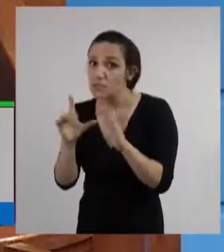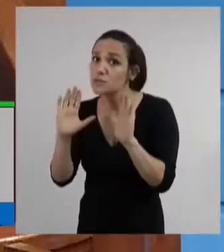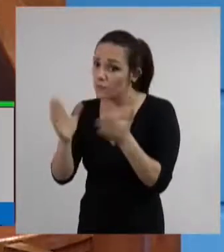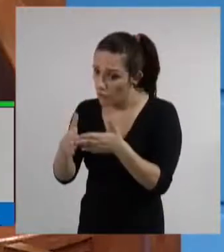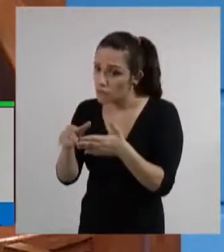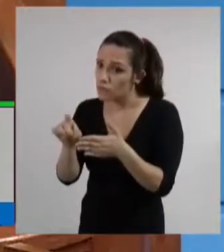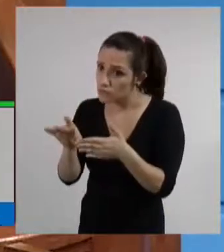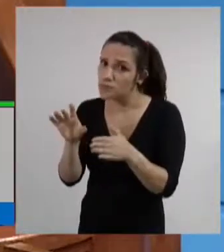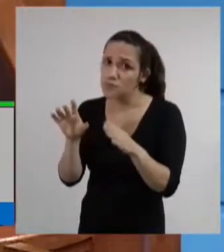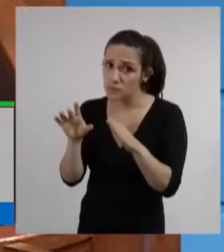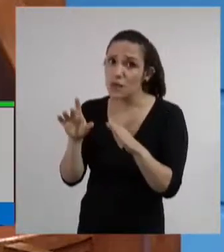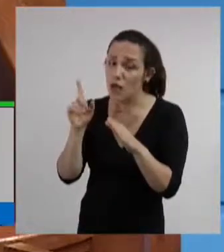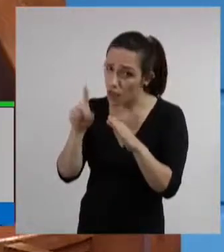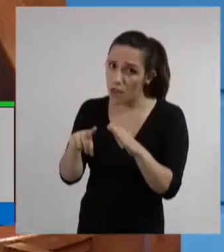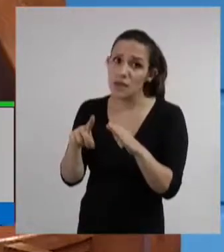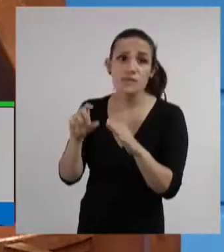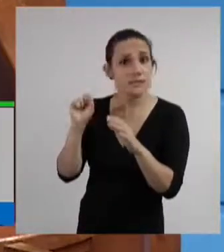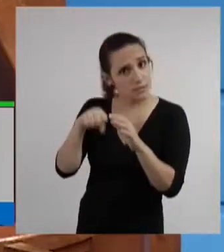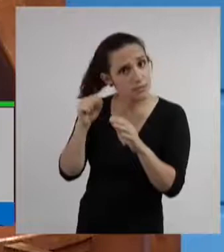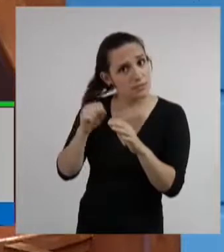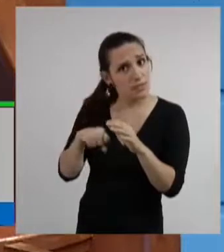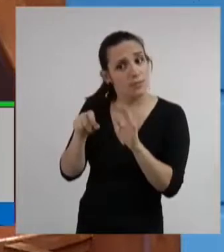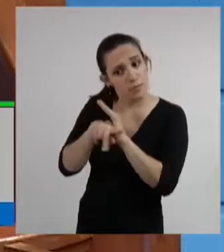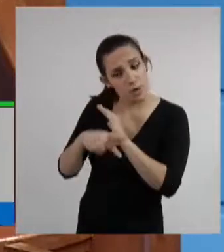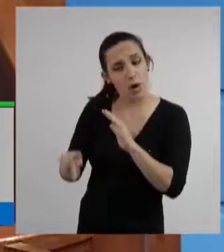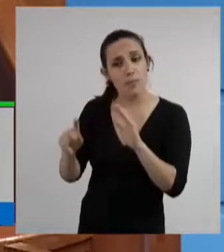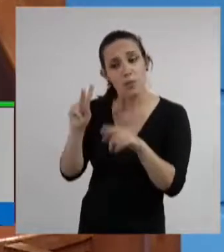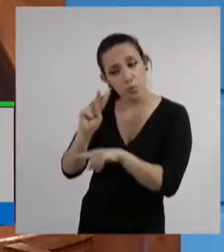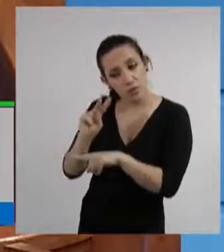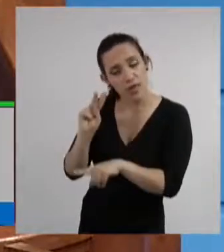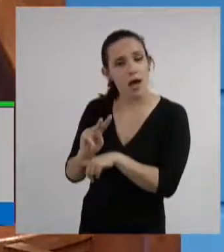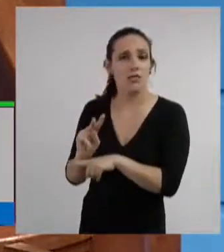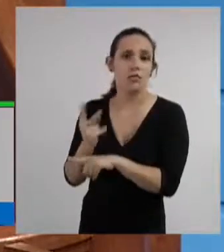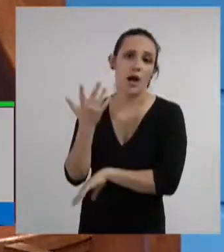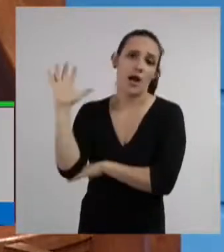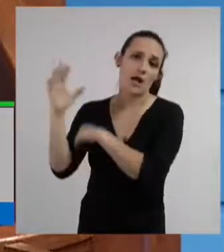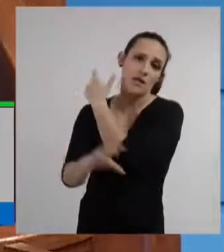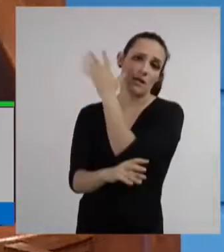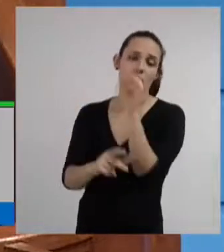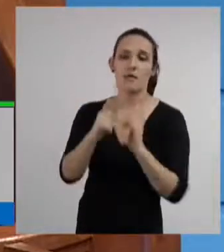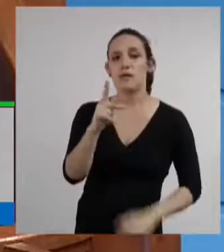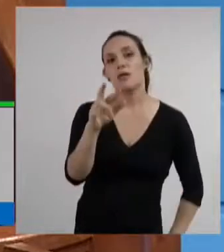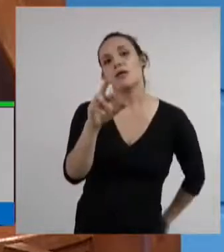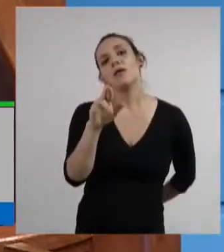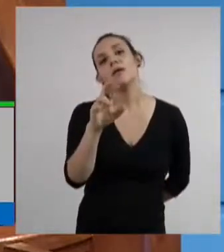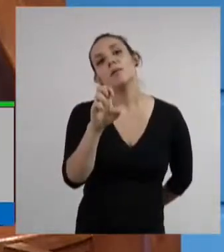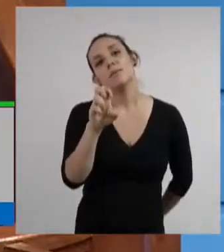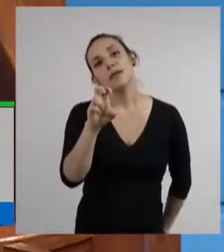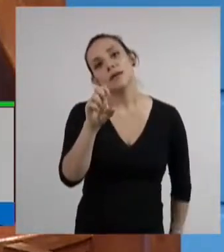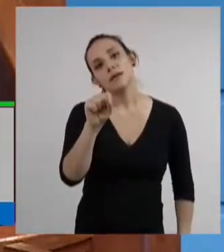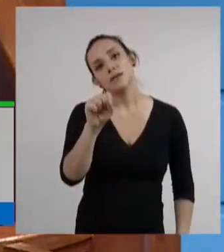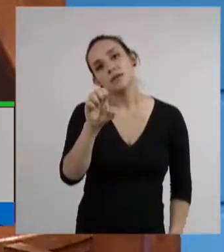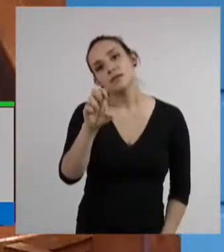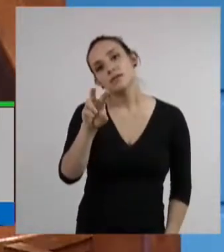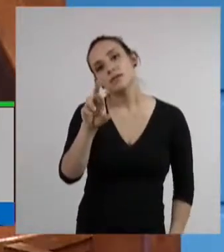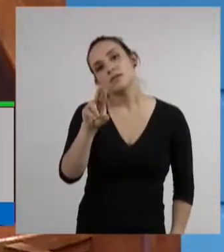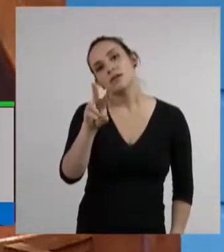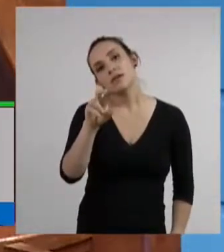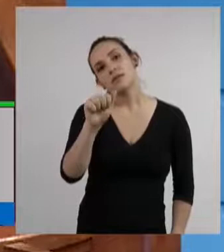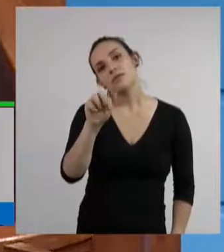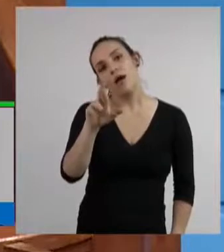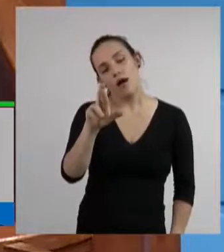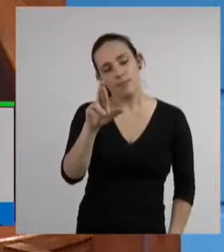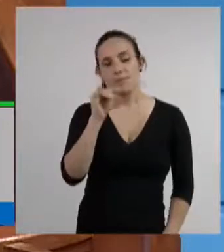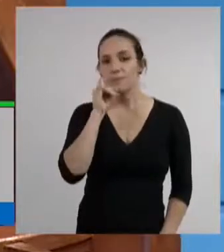Sul, no FCO, é exatamente para a questão da preservação. Né? Tinha um programa anterior